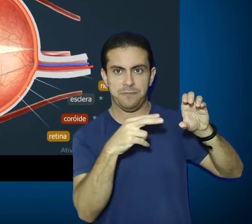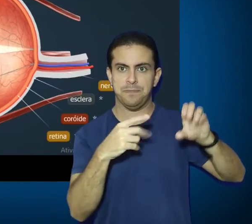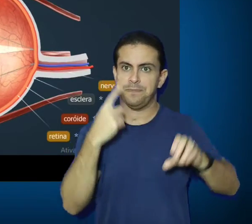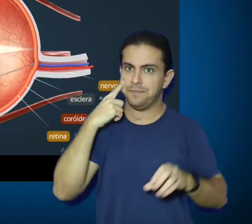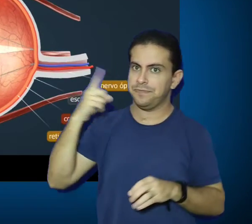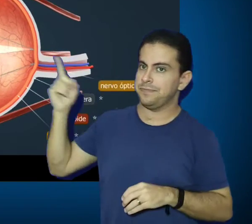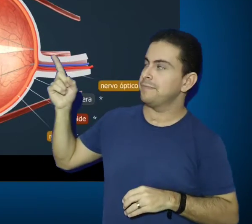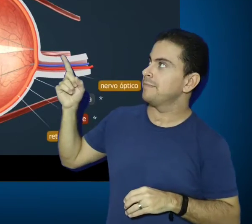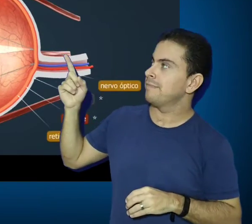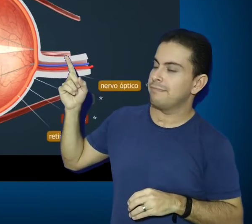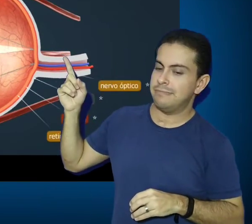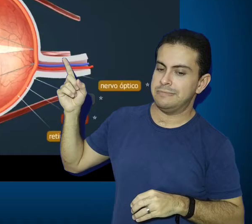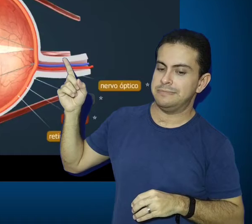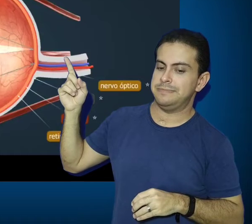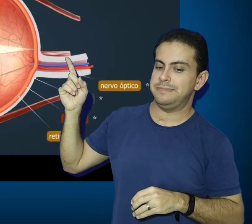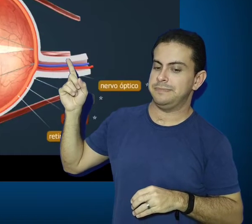Veja.